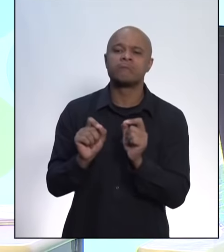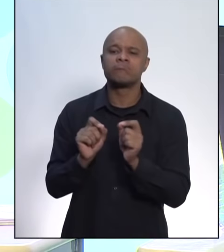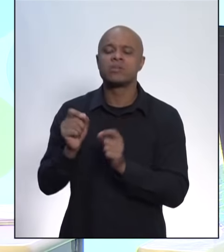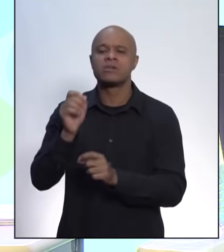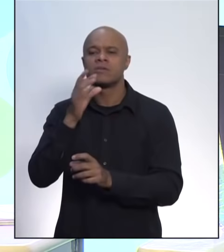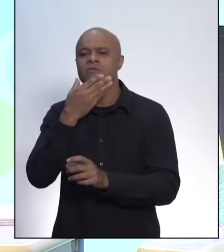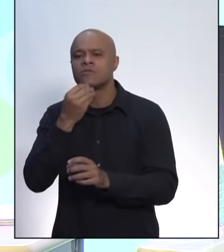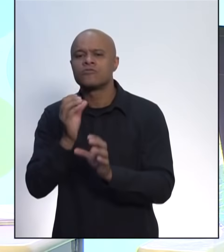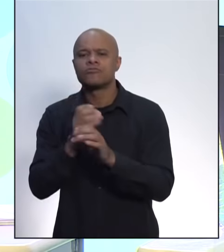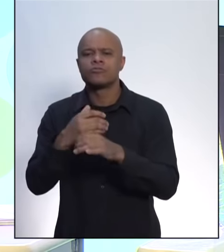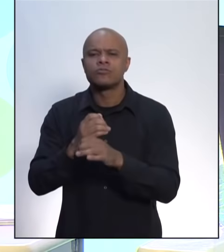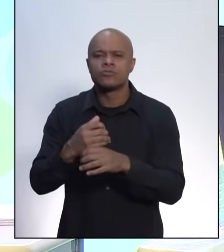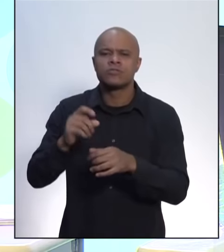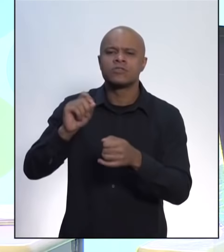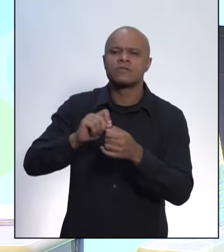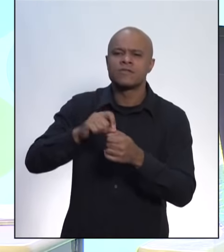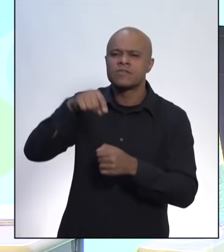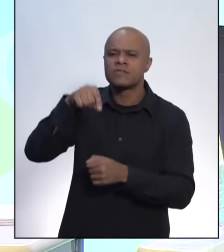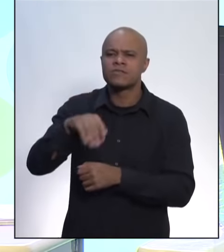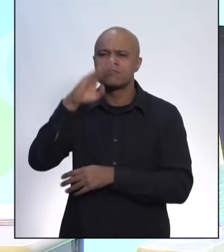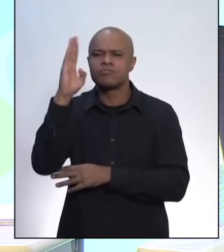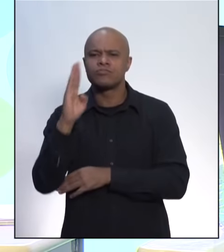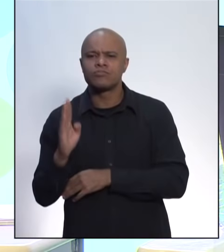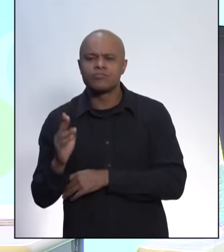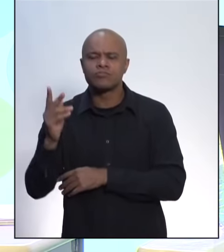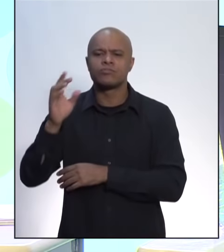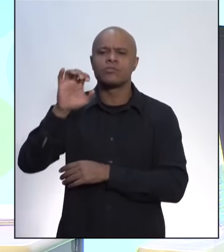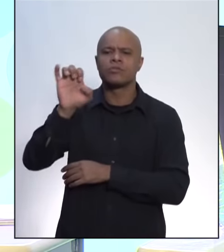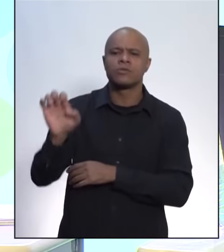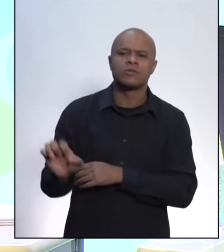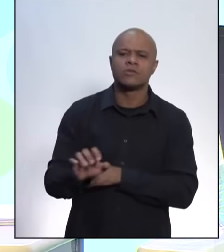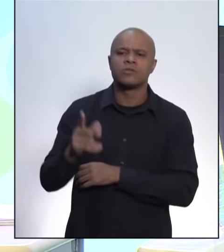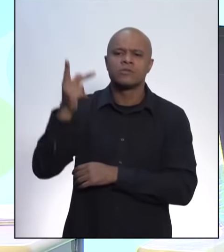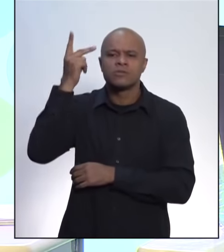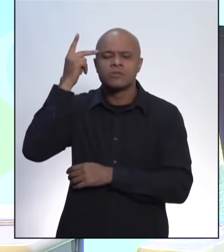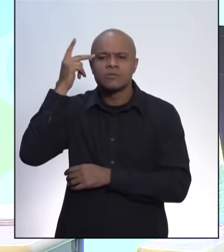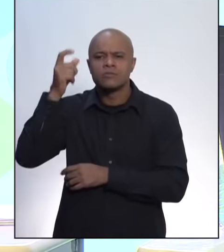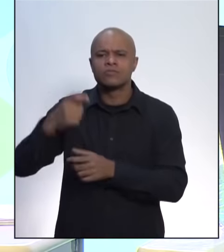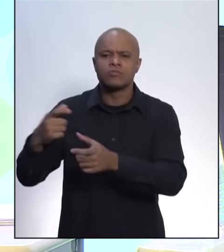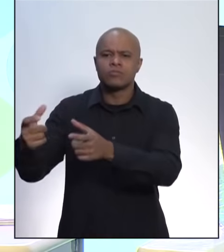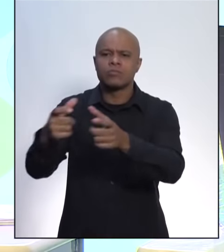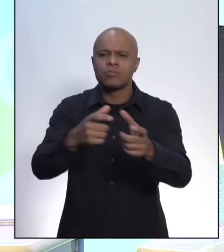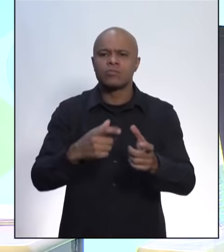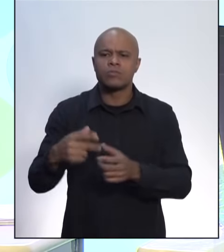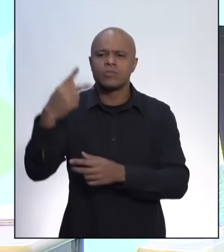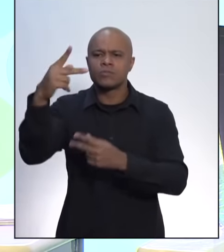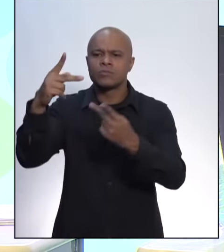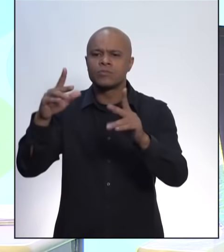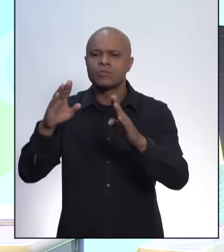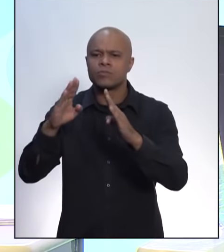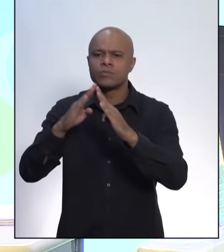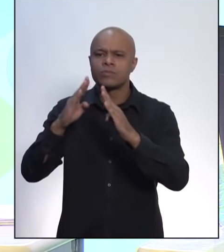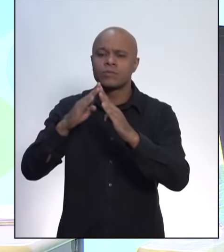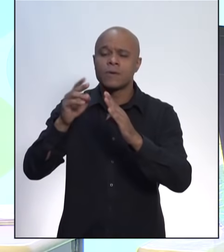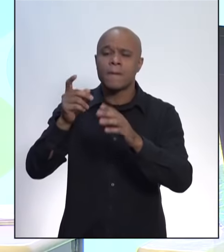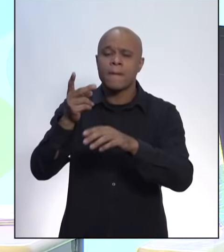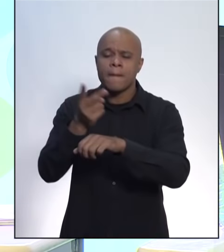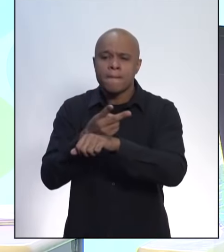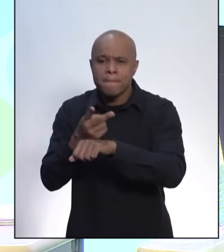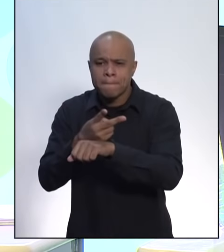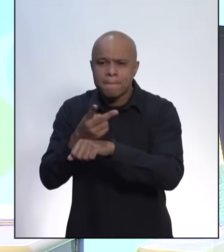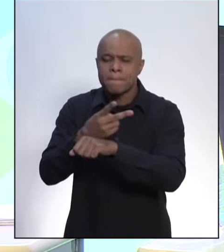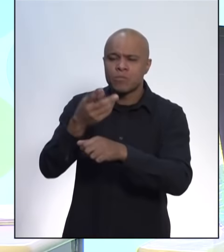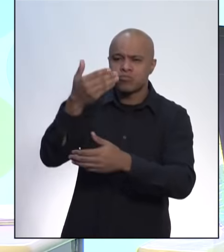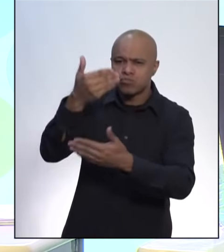eles estão fazendo observações no brasil no estado de são paulo na sua região e eles estão procurando padrões